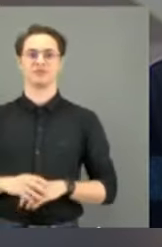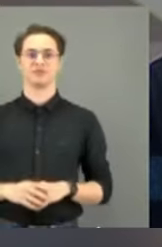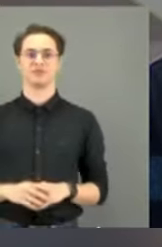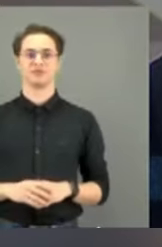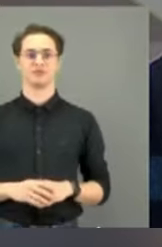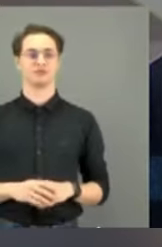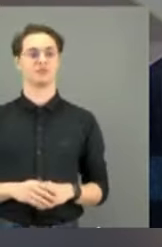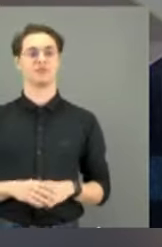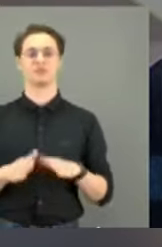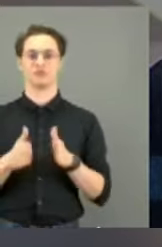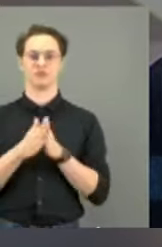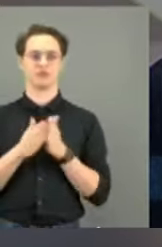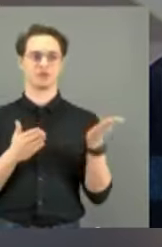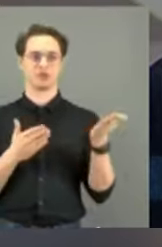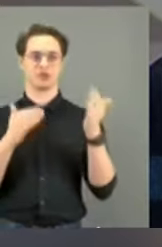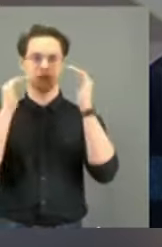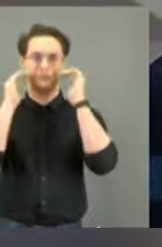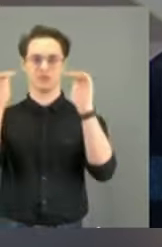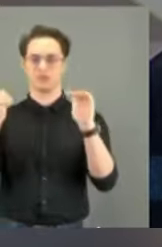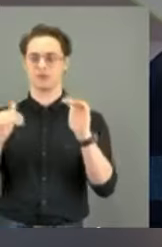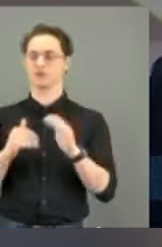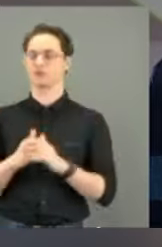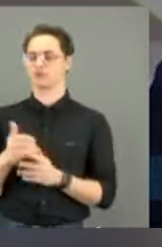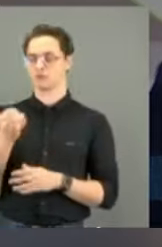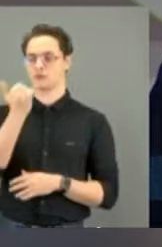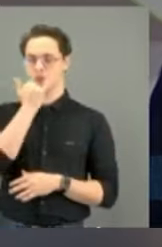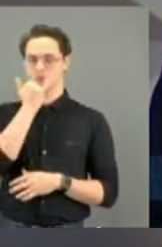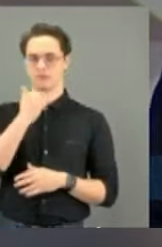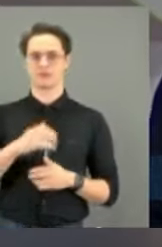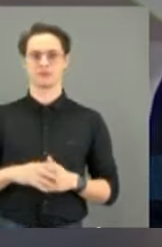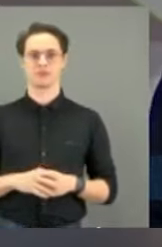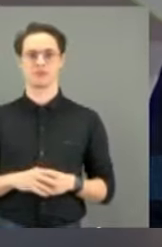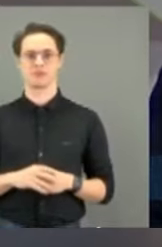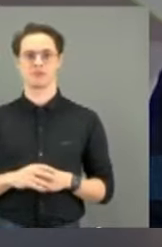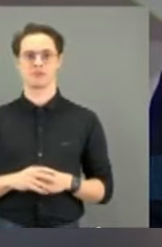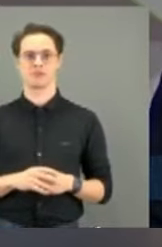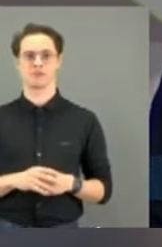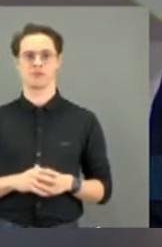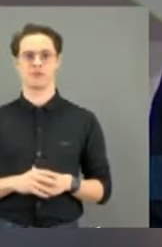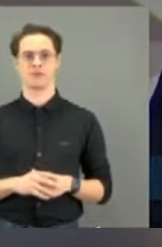aqui o plenário desta casa. Retiro o que eu disse, peço excusas.